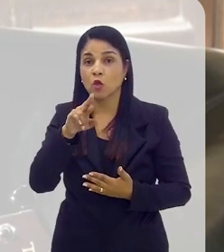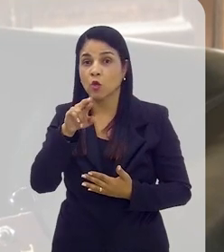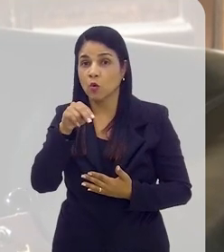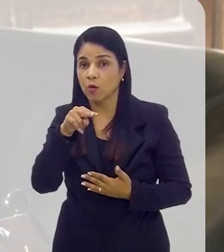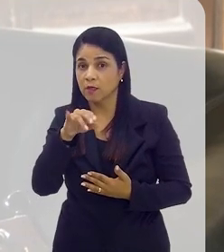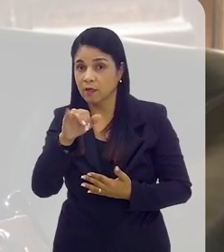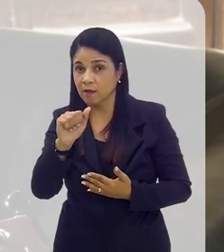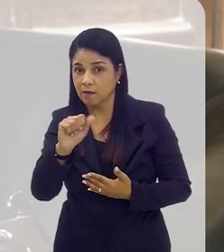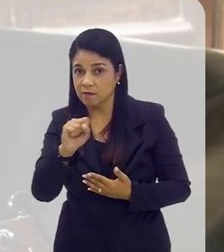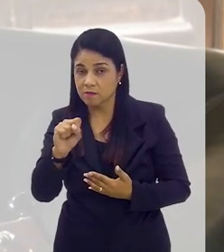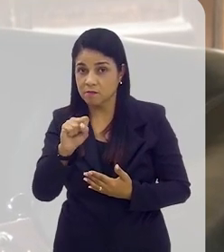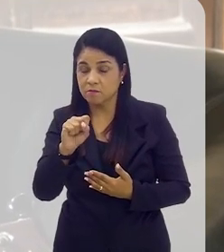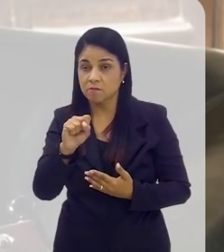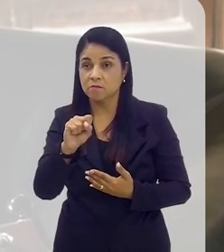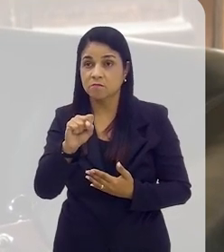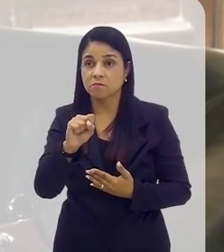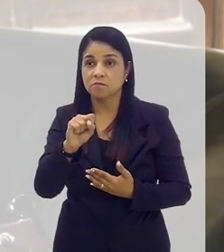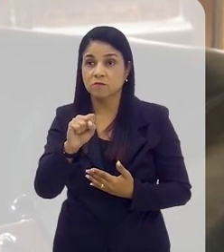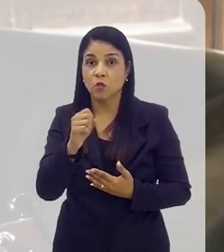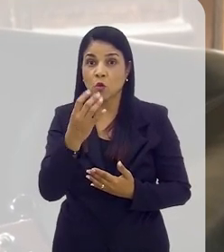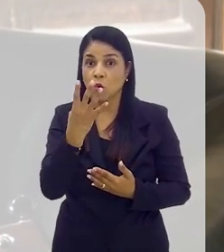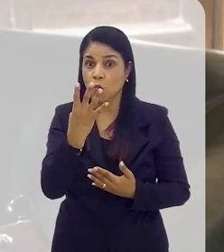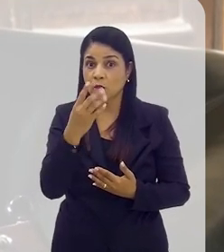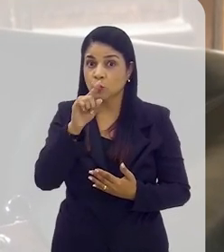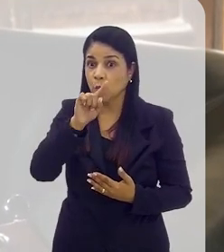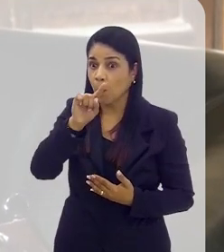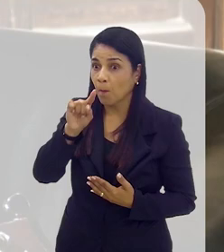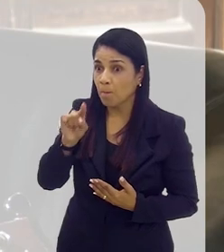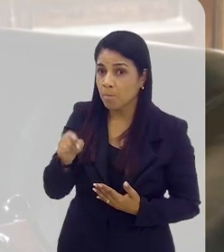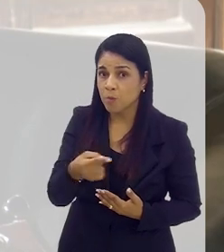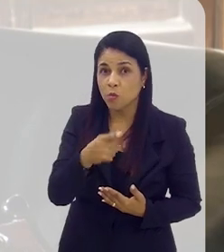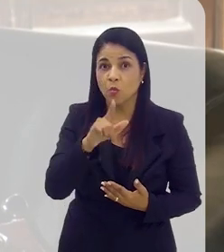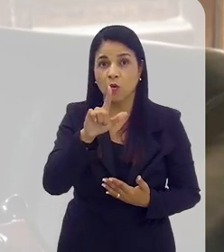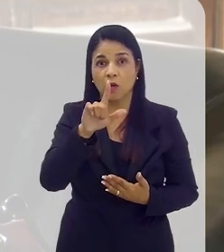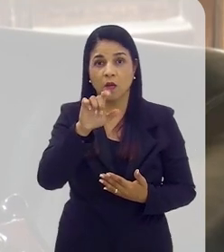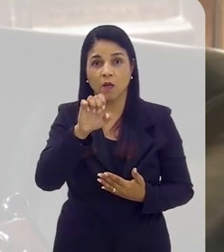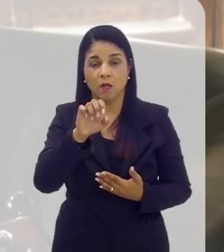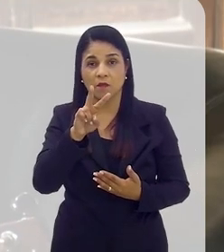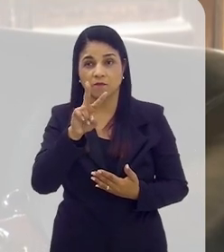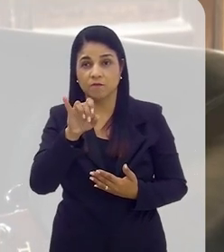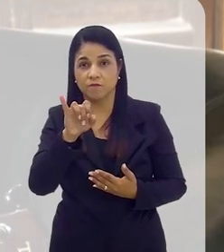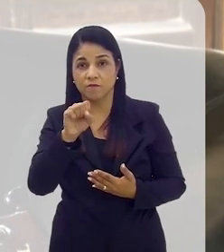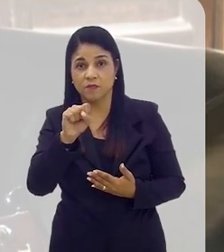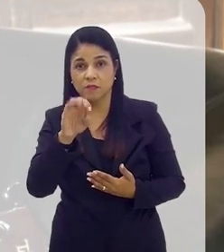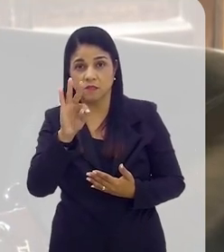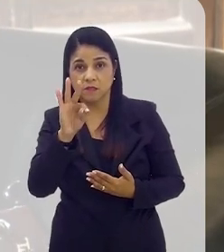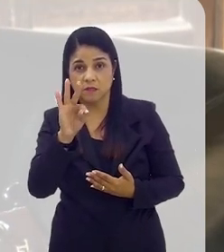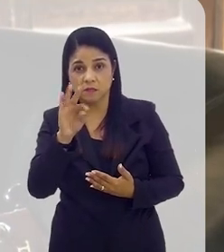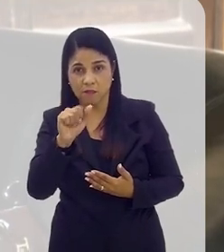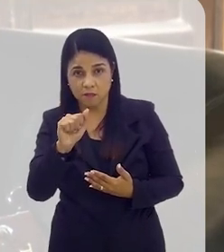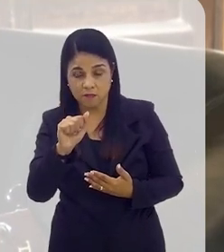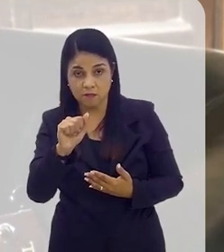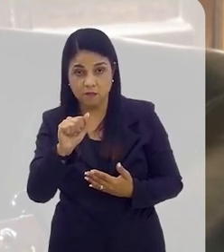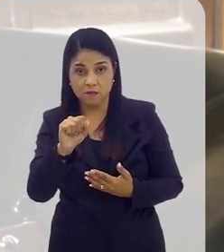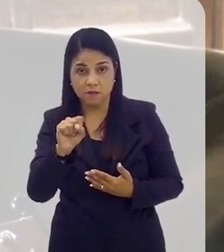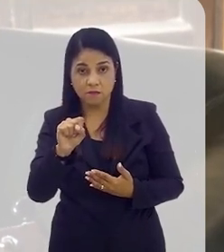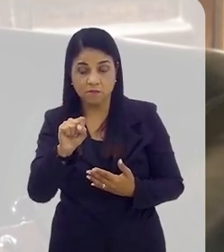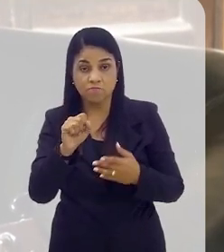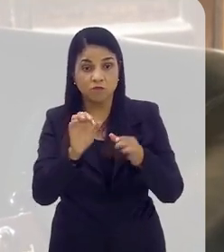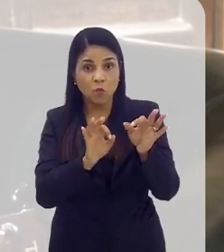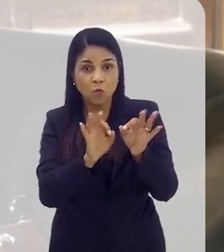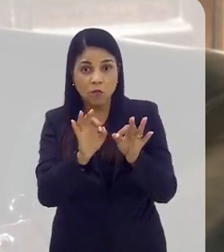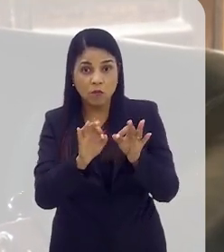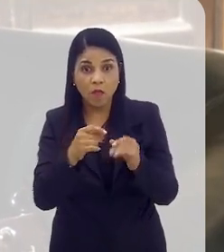vou dar, e ele passa no livro das crônicas, ele pega, ensina e fala assim, ó, isso, eu vou botar 4 mil levitas